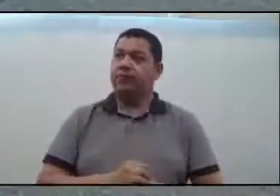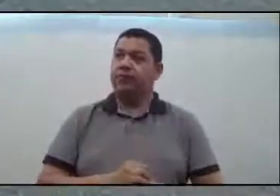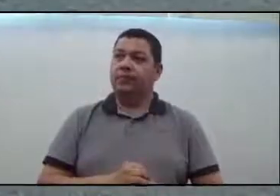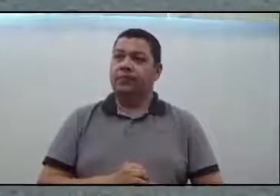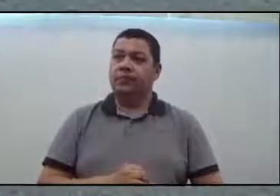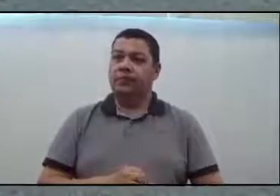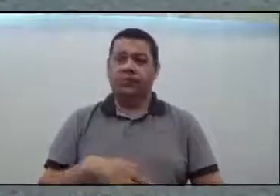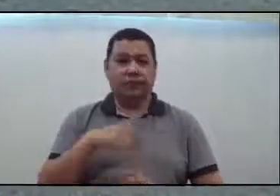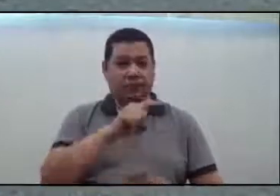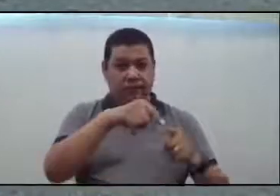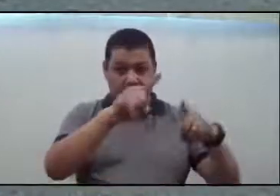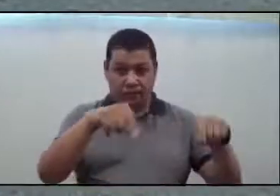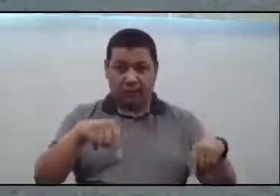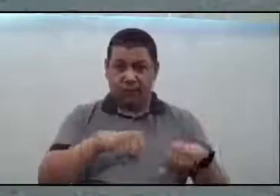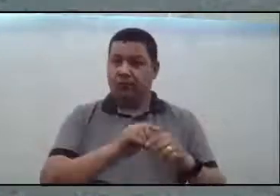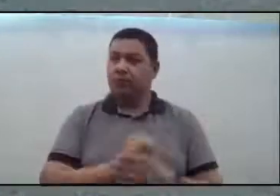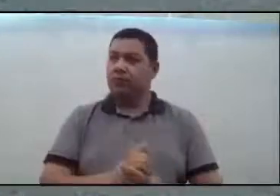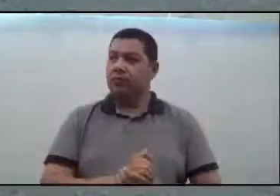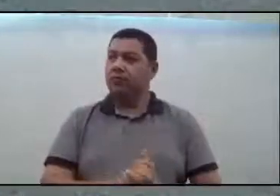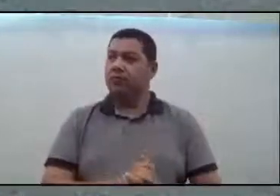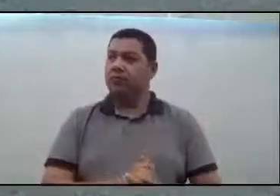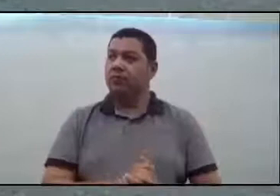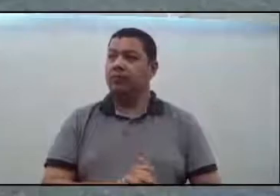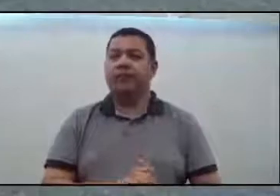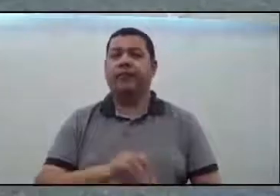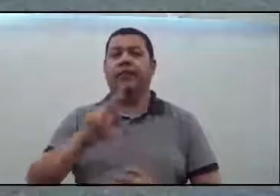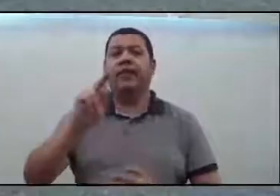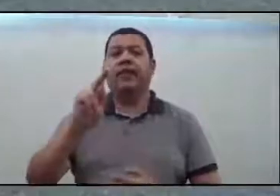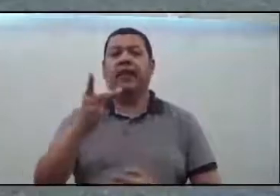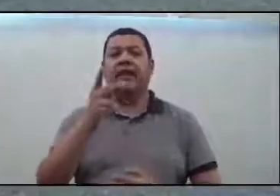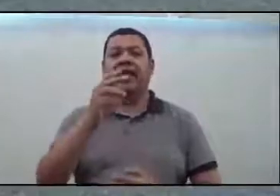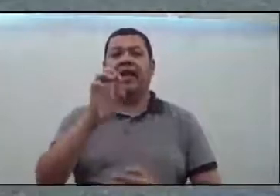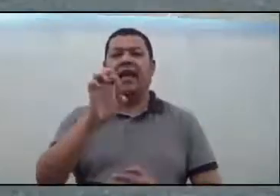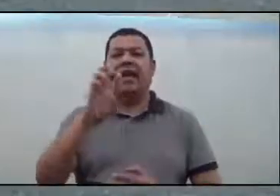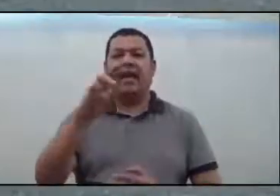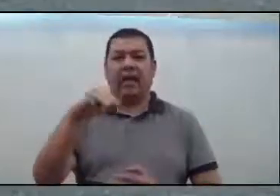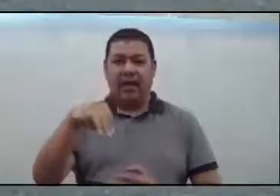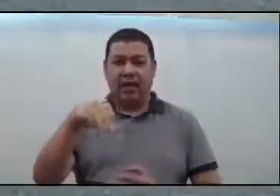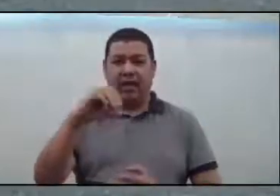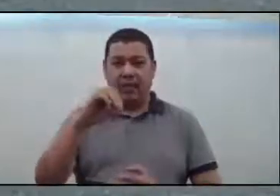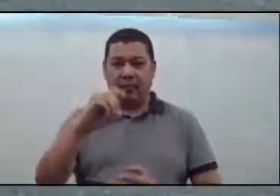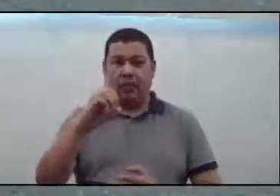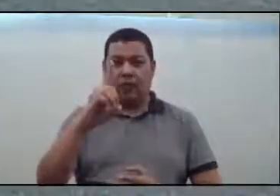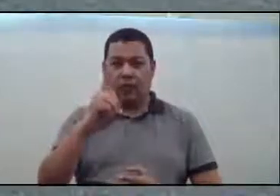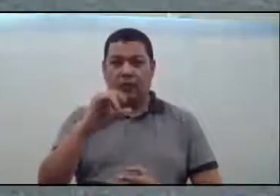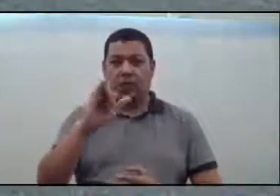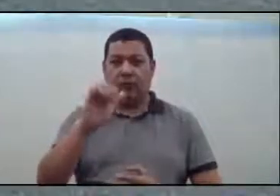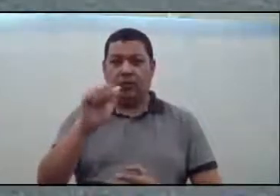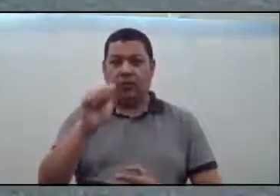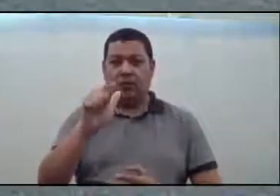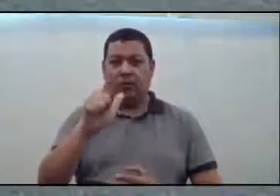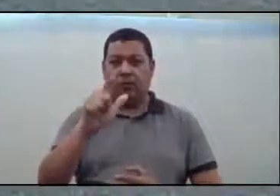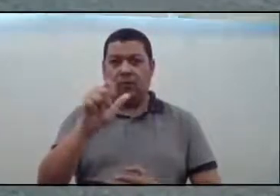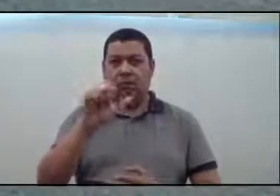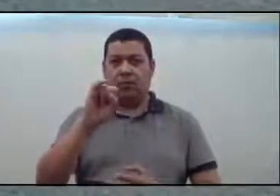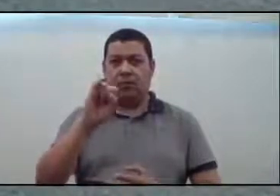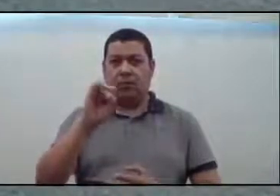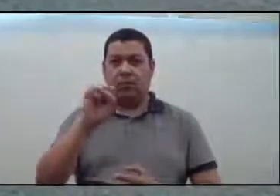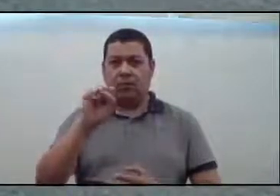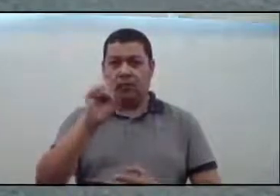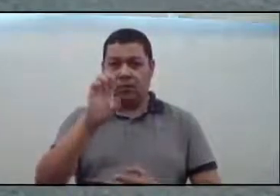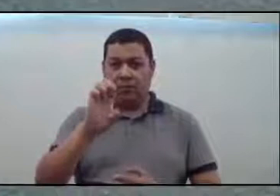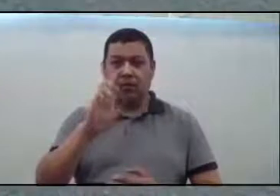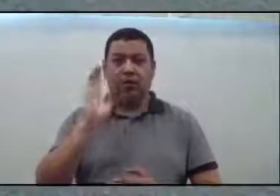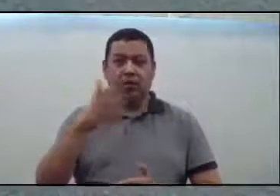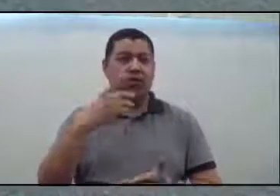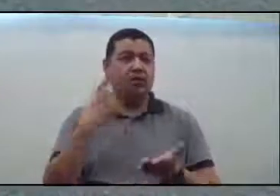na hemodiálise, e eles reclamaram para mim que foi um combinado que o prefeito fez